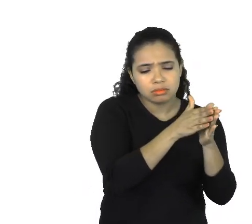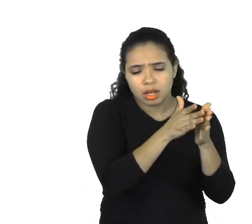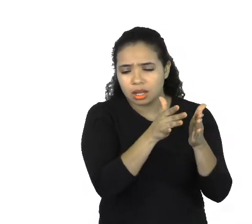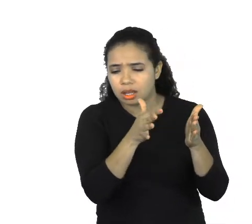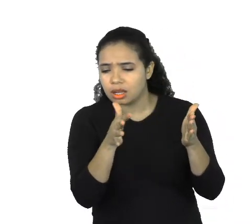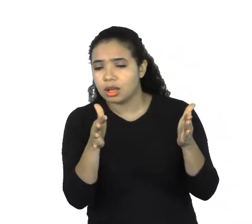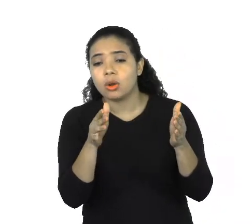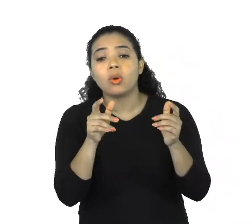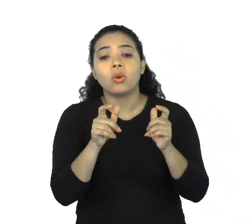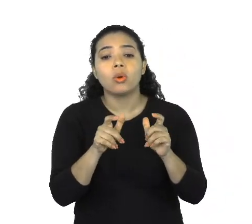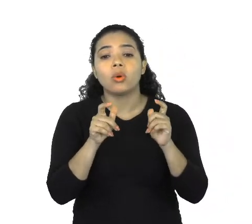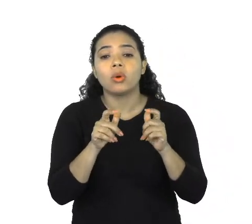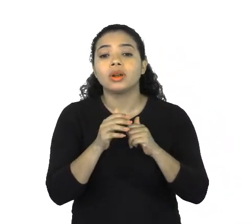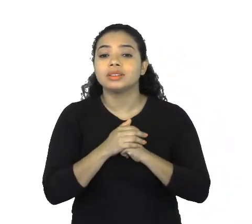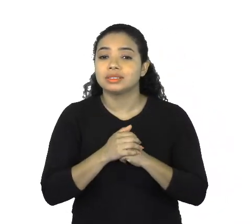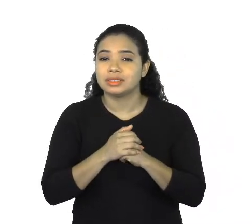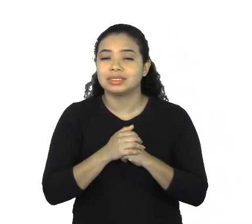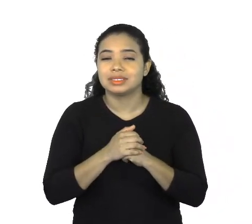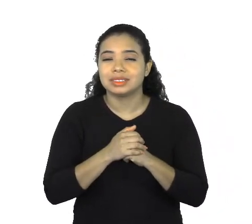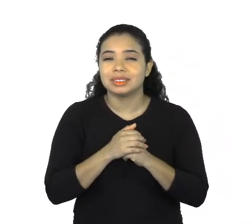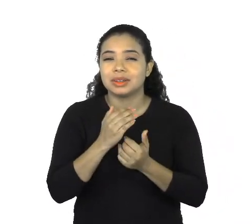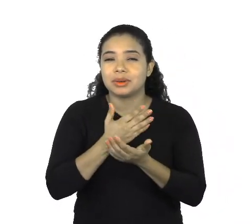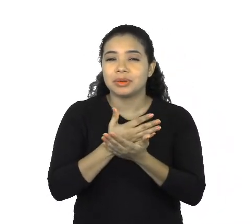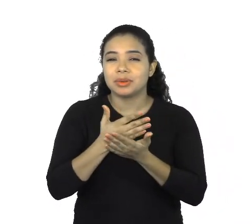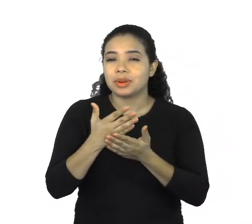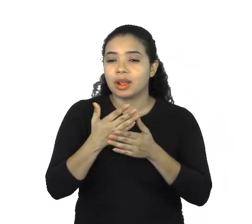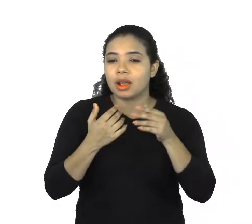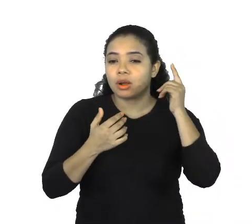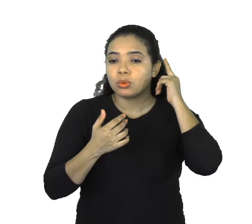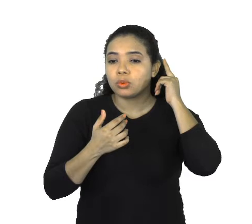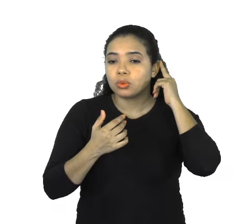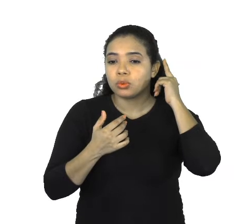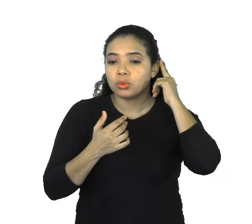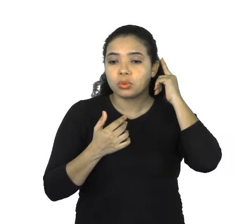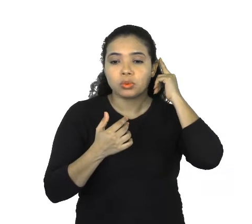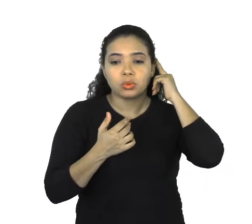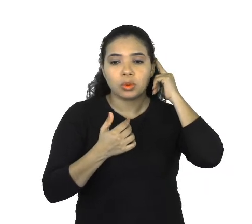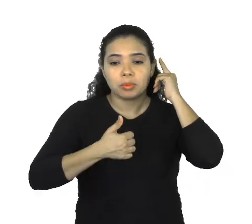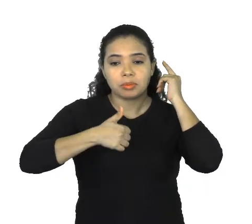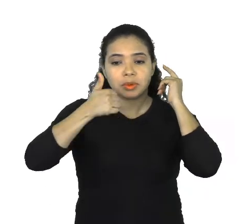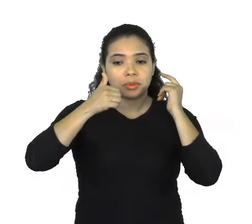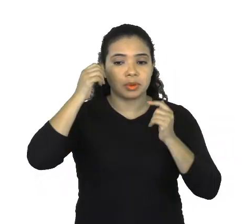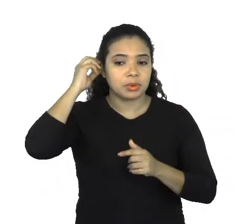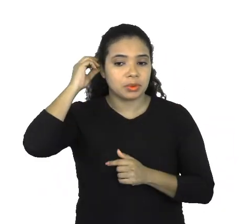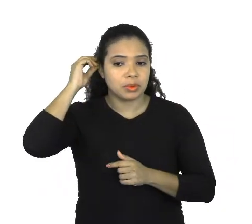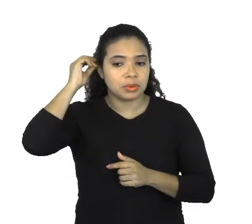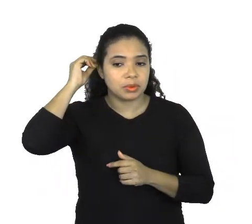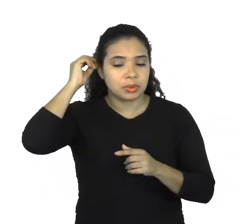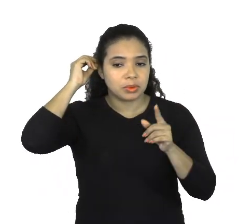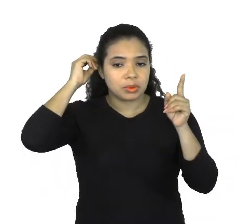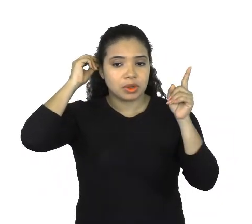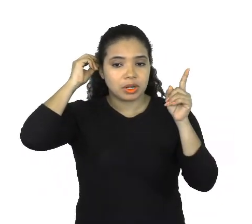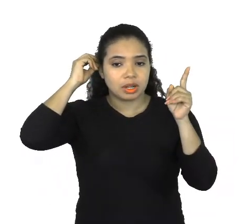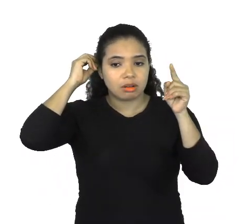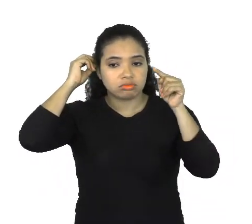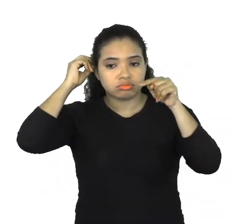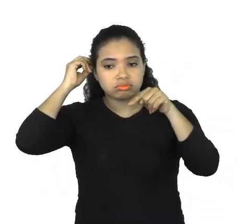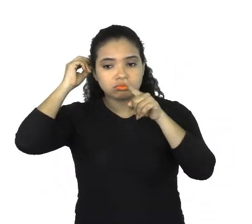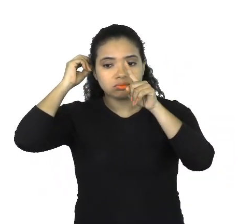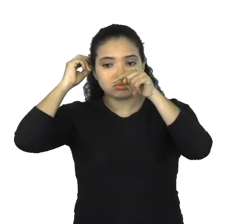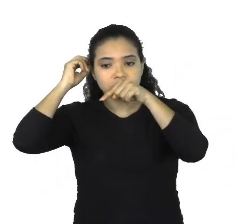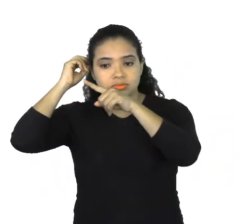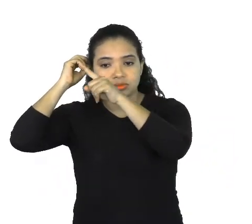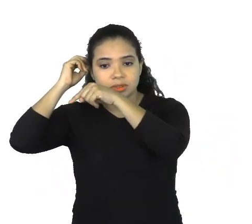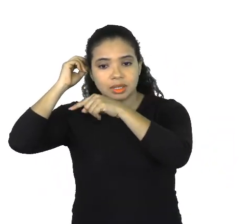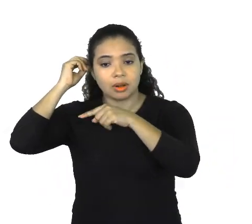comigo? Ótimo, está bem no início, na primeira orelhinha do gato, olha só. Então o texto é o gato. Leia comigo aí, ó.